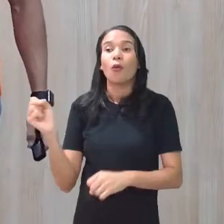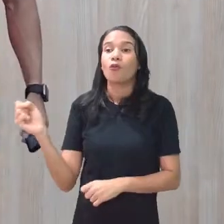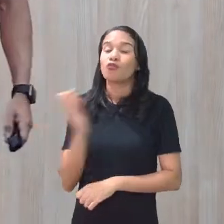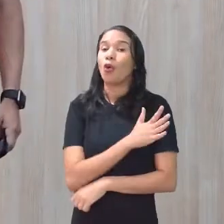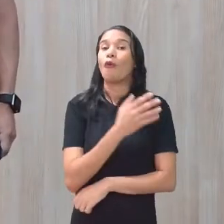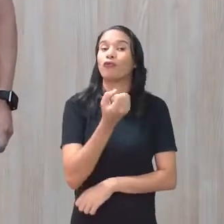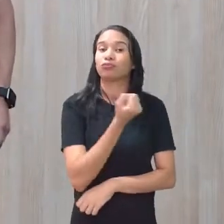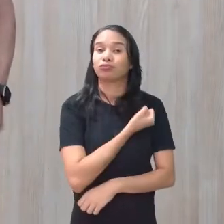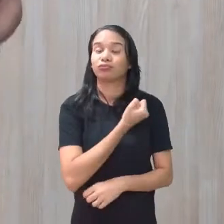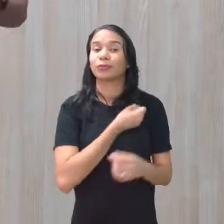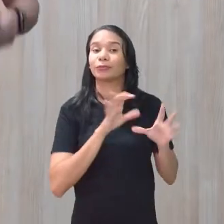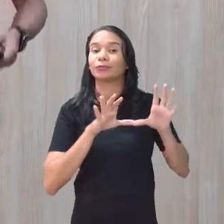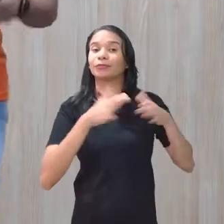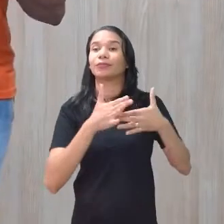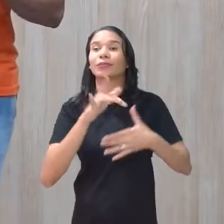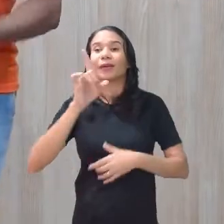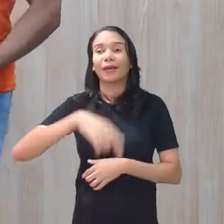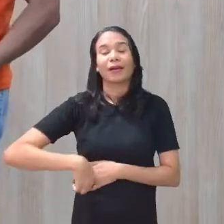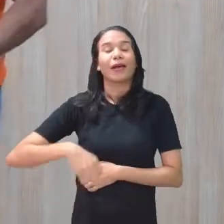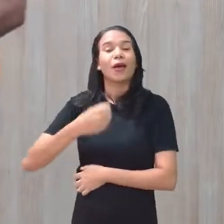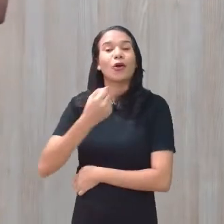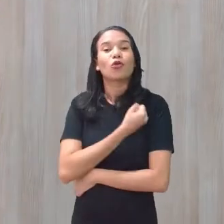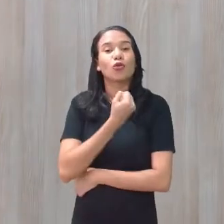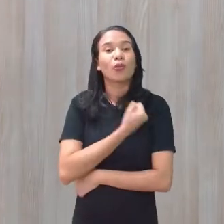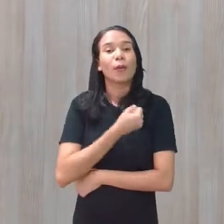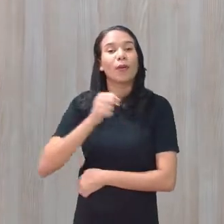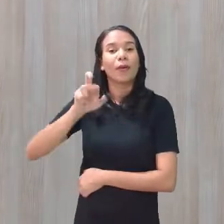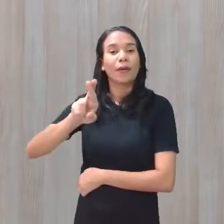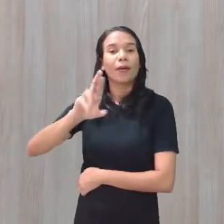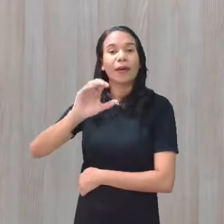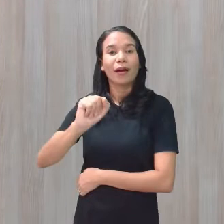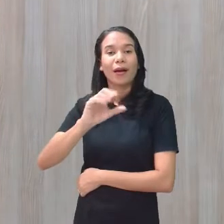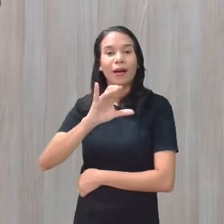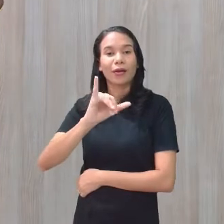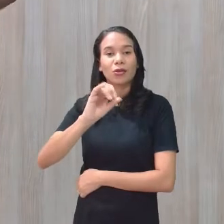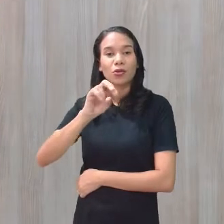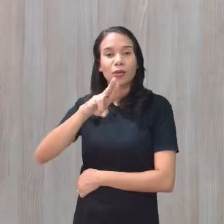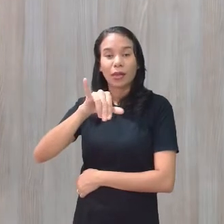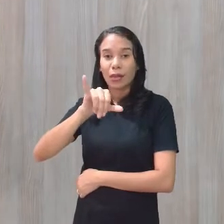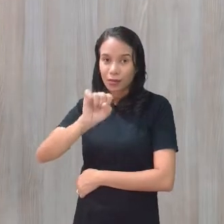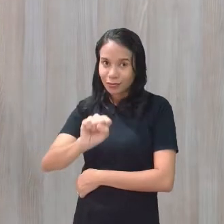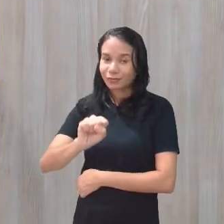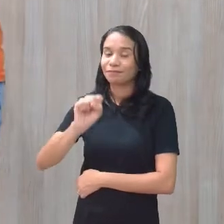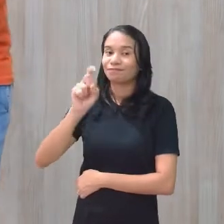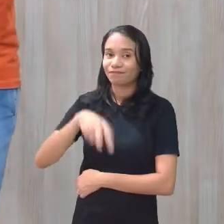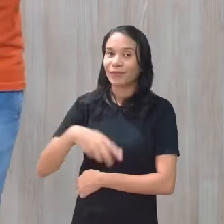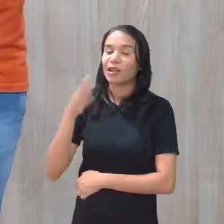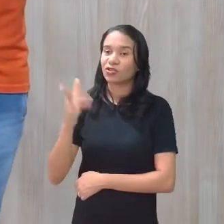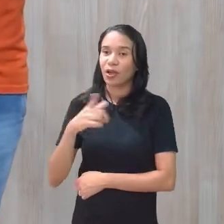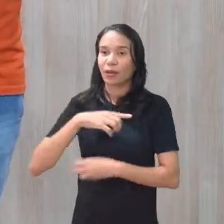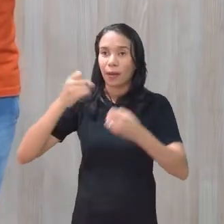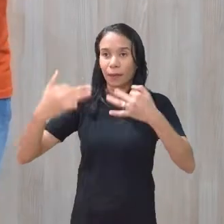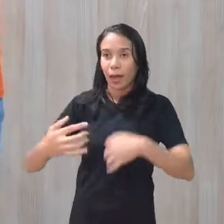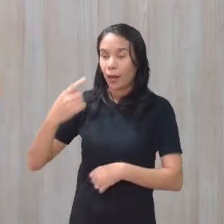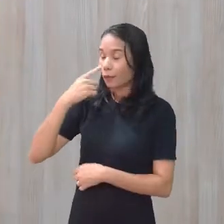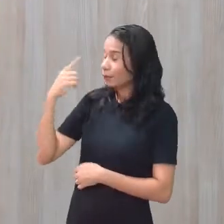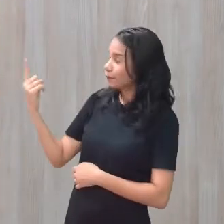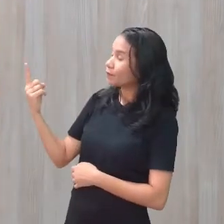conjunto numérico, que é o conjunto dos números racionais, certo? E aí eles já colocaram a definição assim,